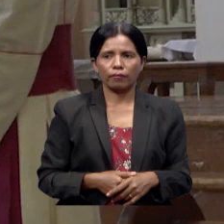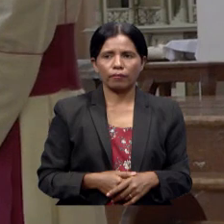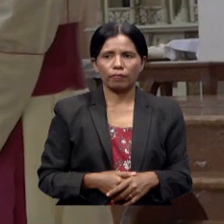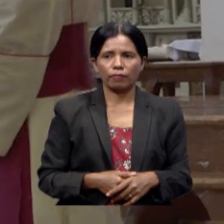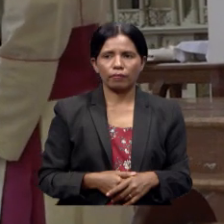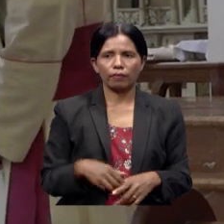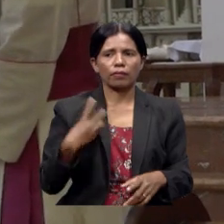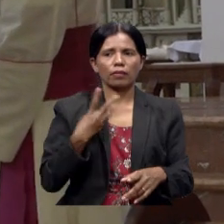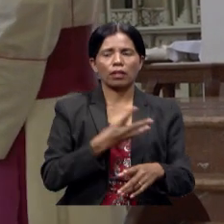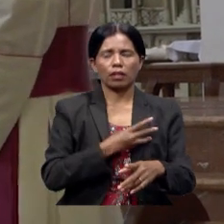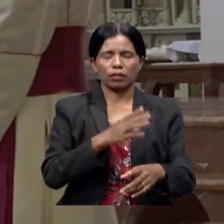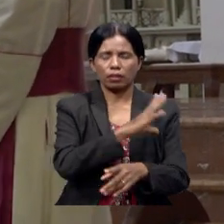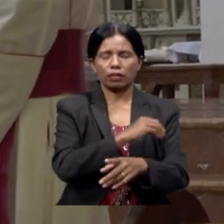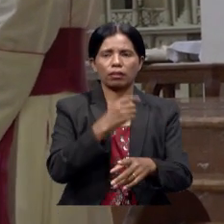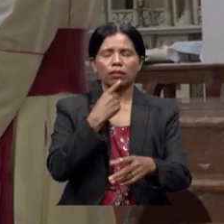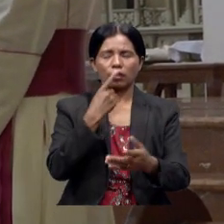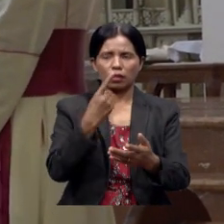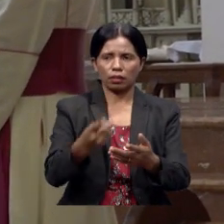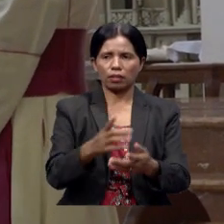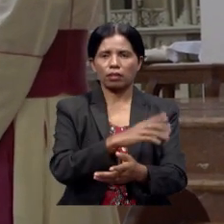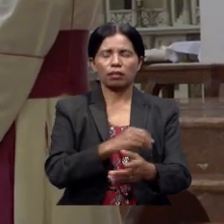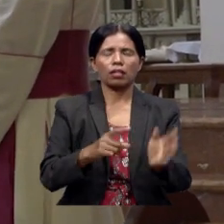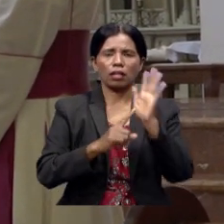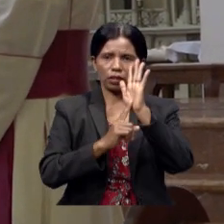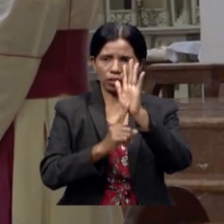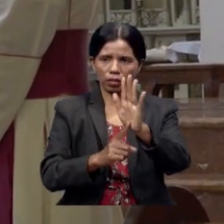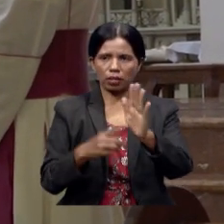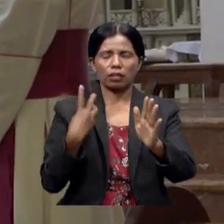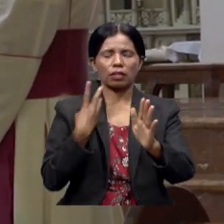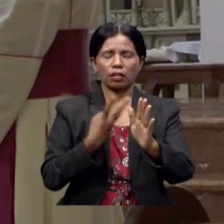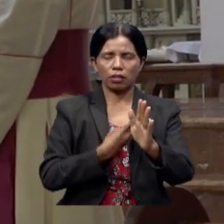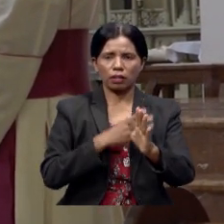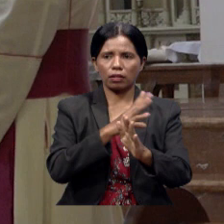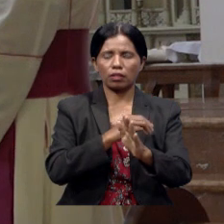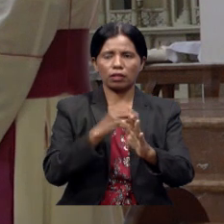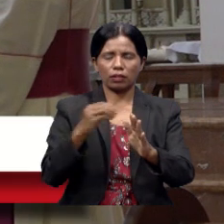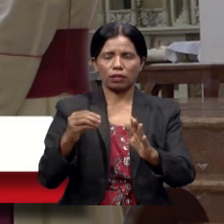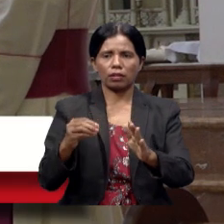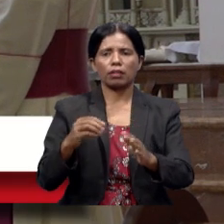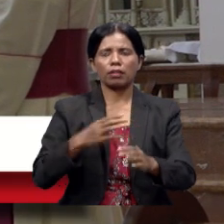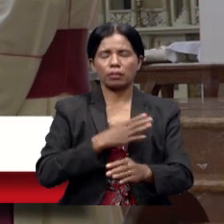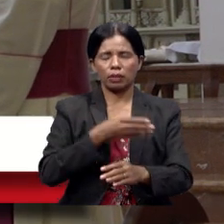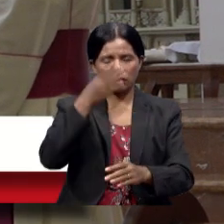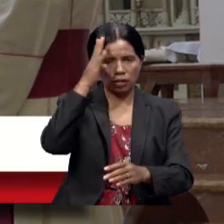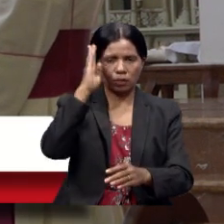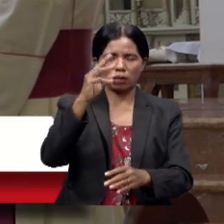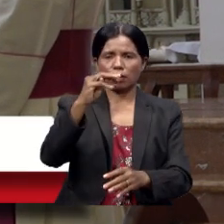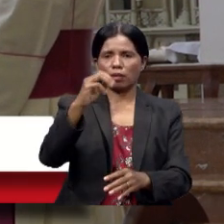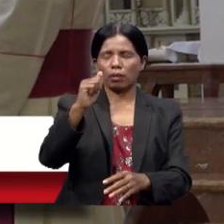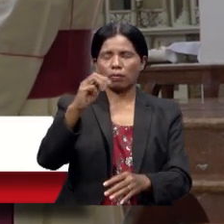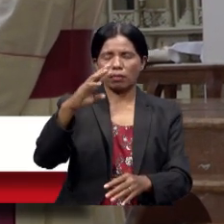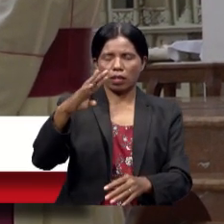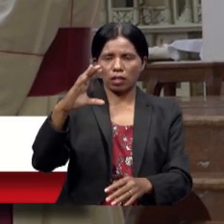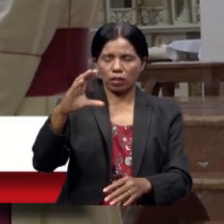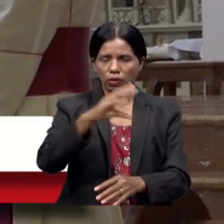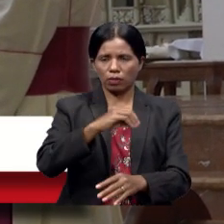ter esta agradável conjuntura para expressar a minha sincera gratidão ao meu senhor Marco, representante do